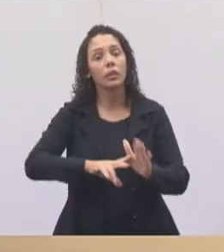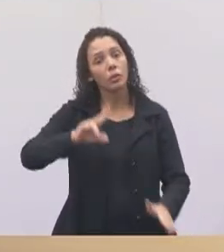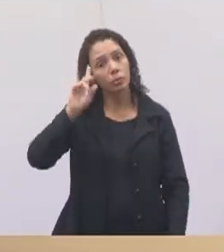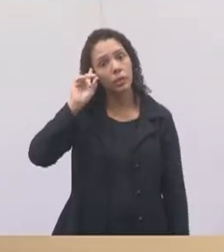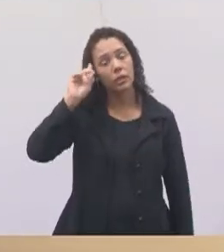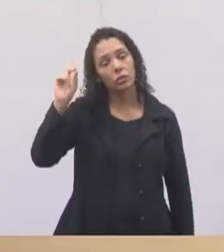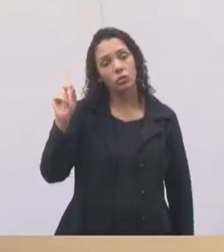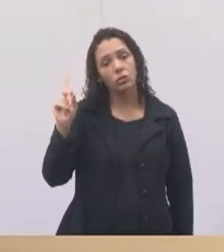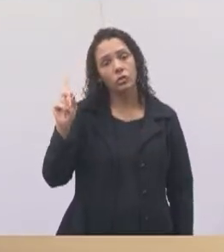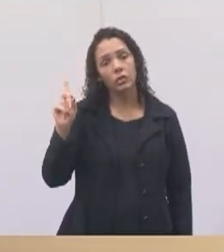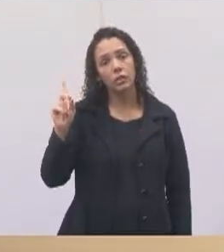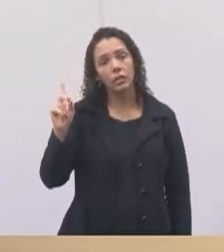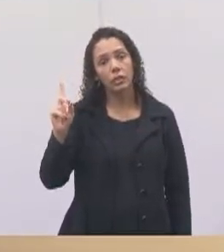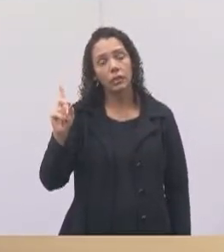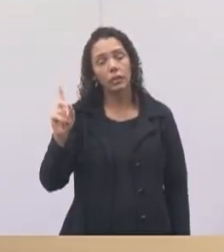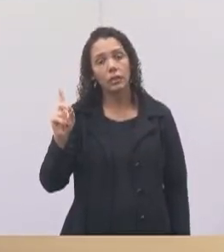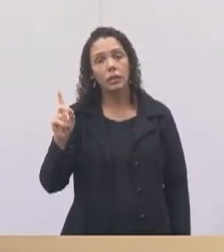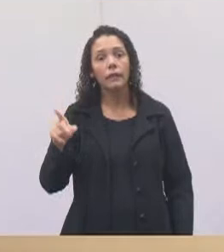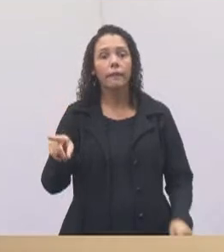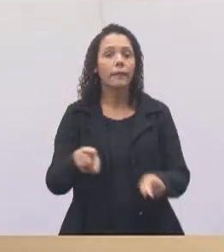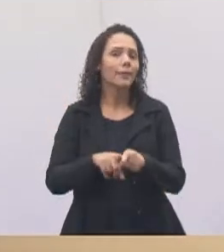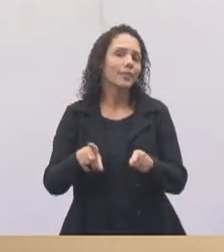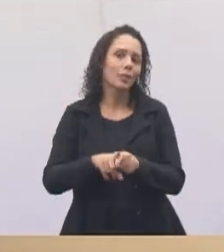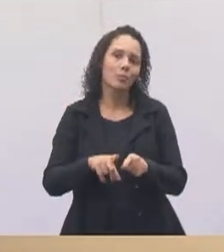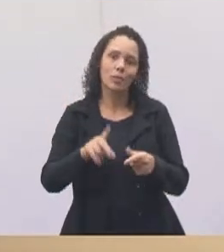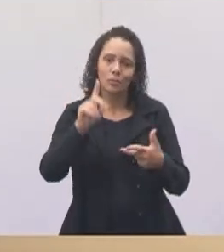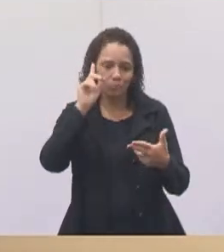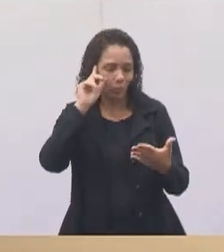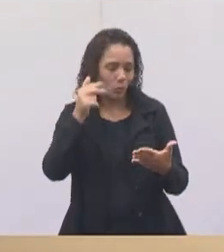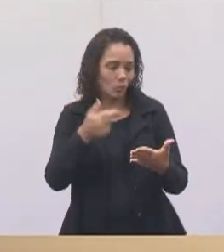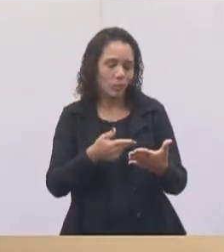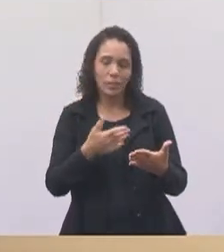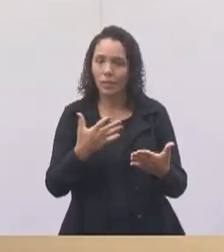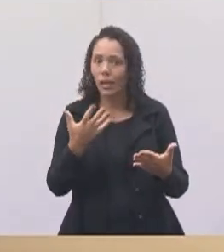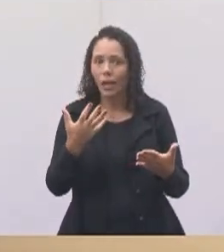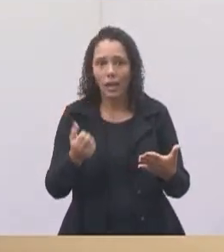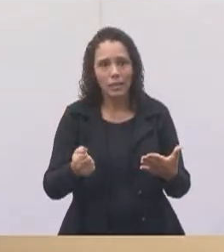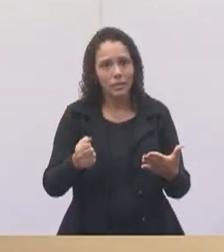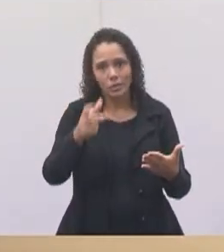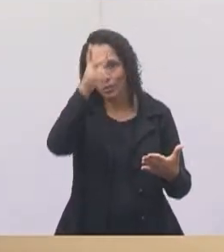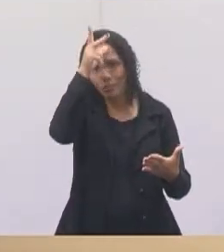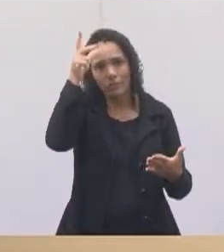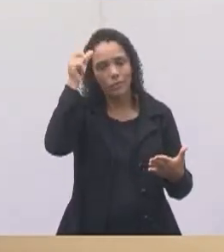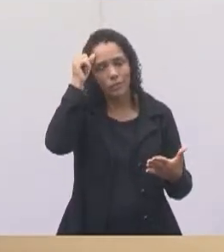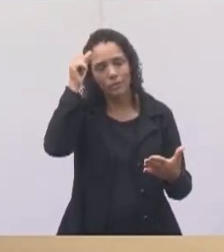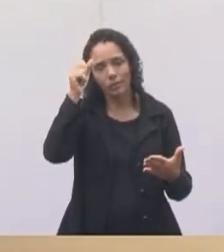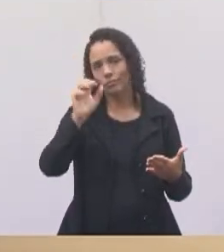sendo falado, que também não aceitou o dia que eu coloquei, dia 15 de novembro, que é feriado,